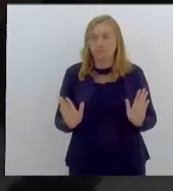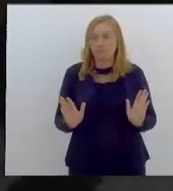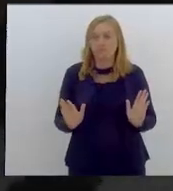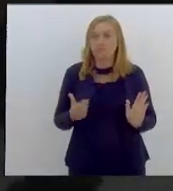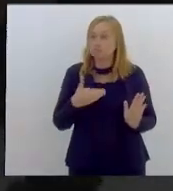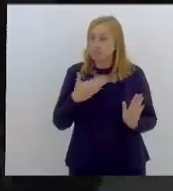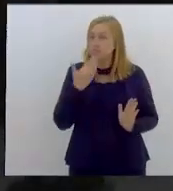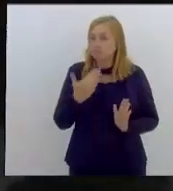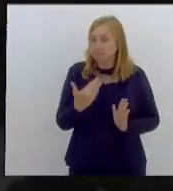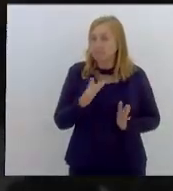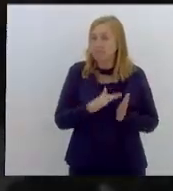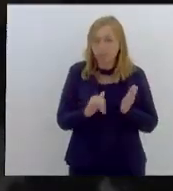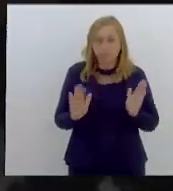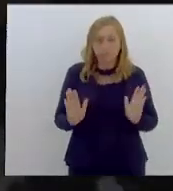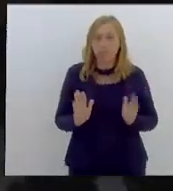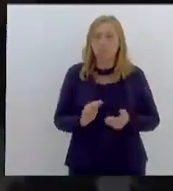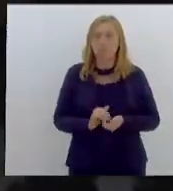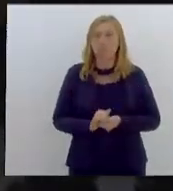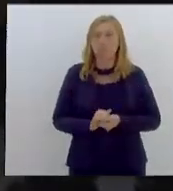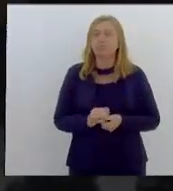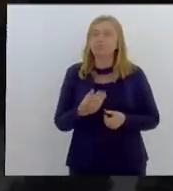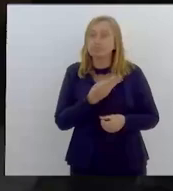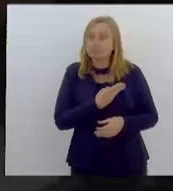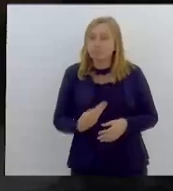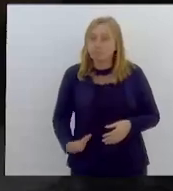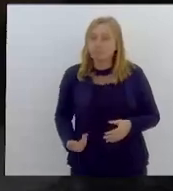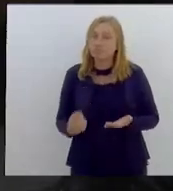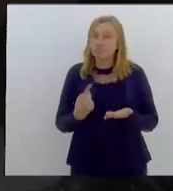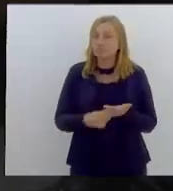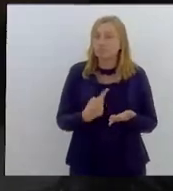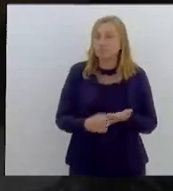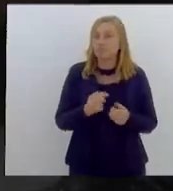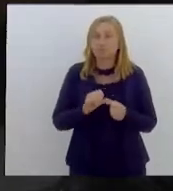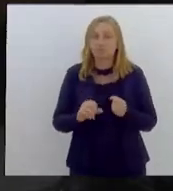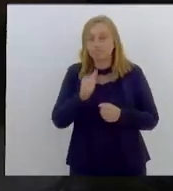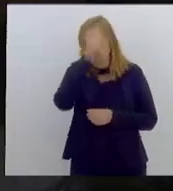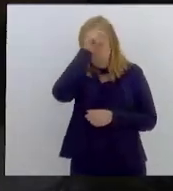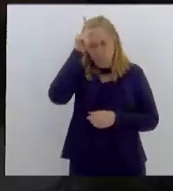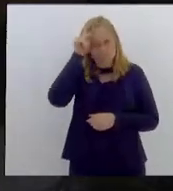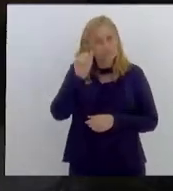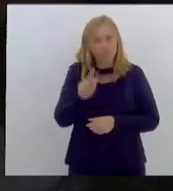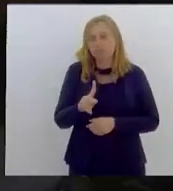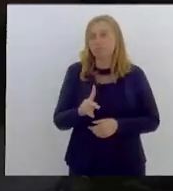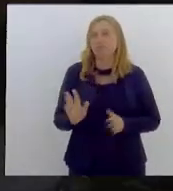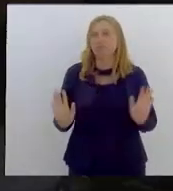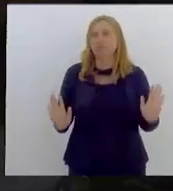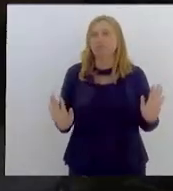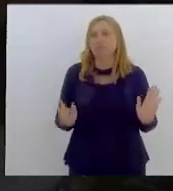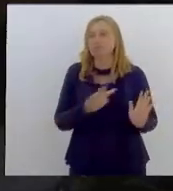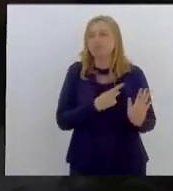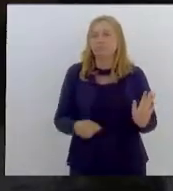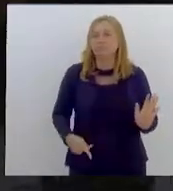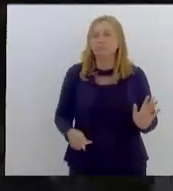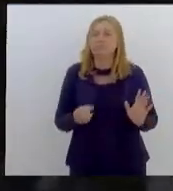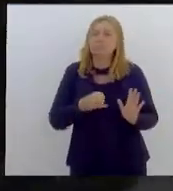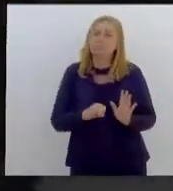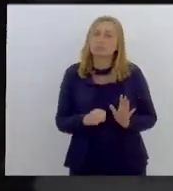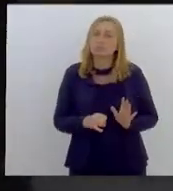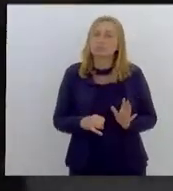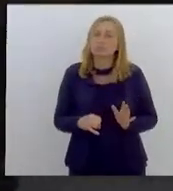meu pedido de obstrução está retirado. O governo fez um acordo com o presidente, para mim o acordo valeu. Agora, se o parlamento não